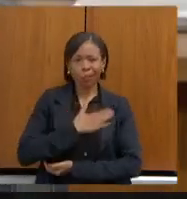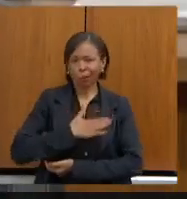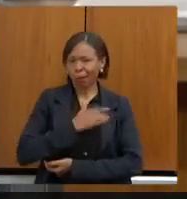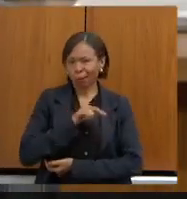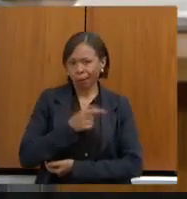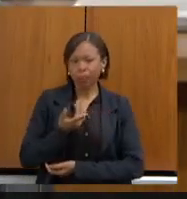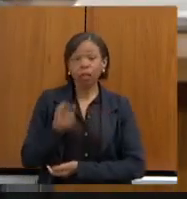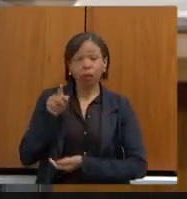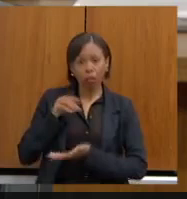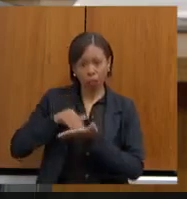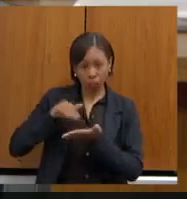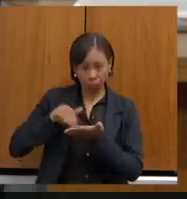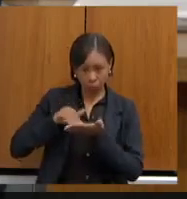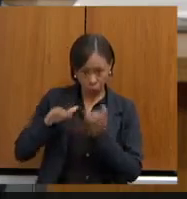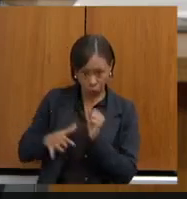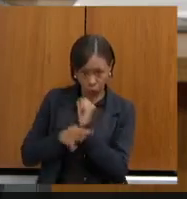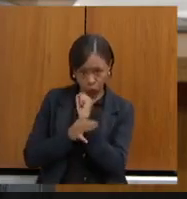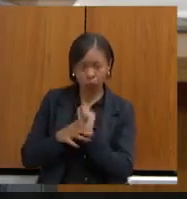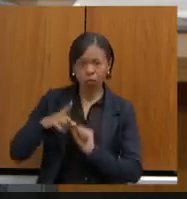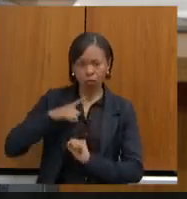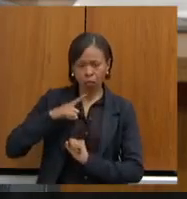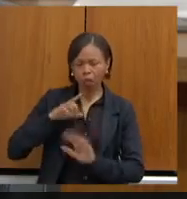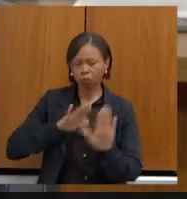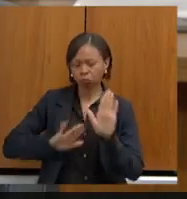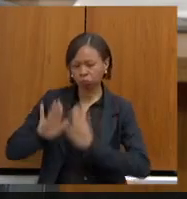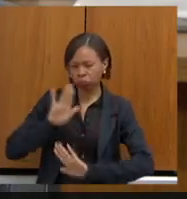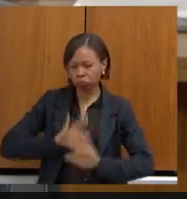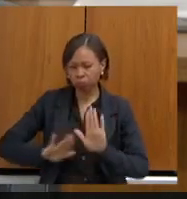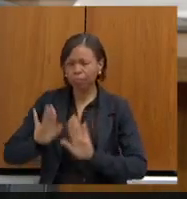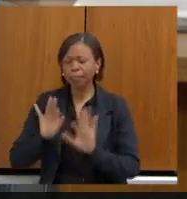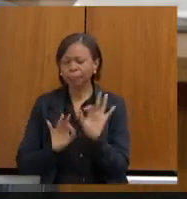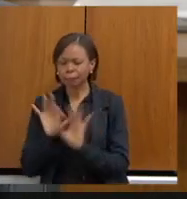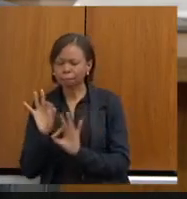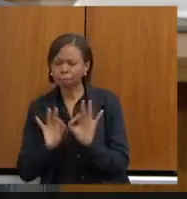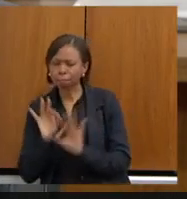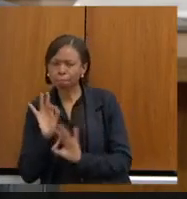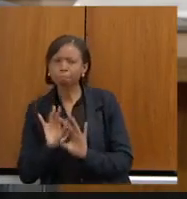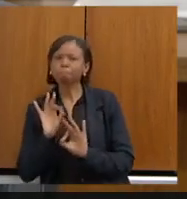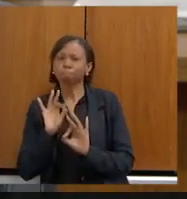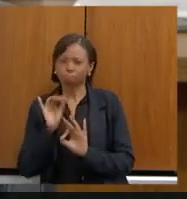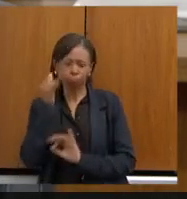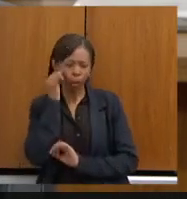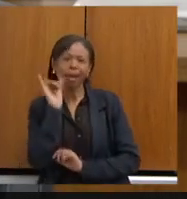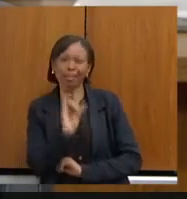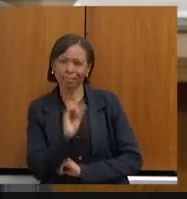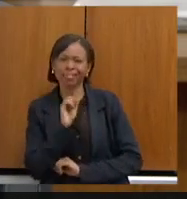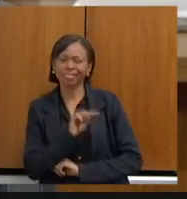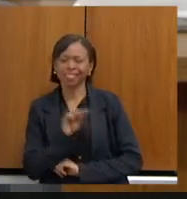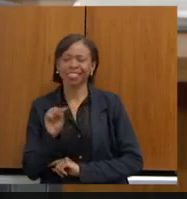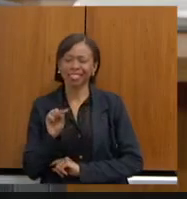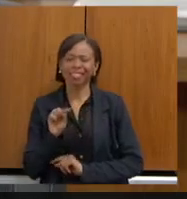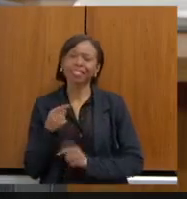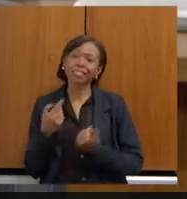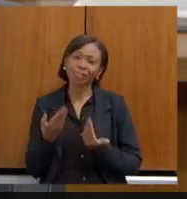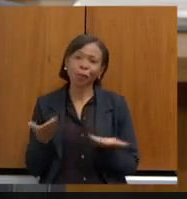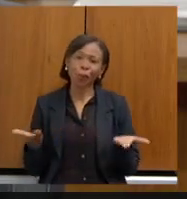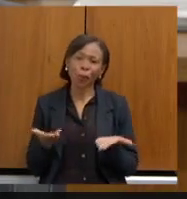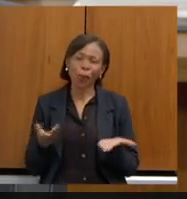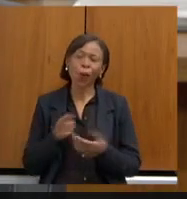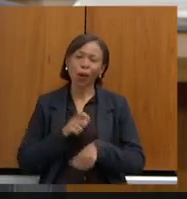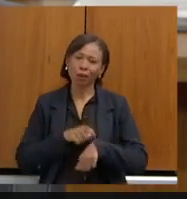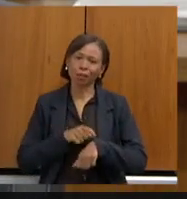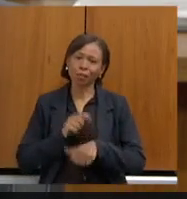projeto para isso a gente tem projeto de prevenção assim muito muito muito bom então surtindo efeito para a gente Agora que chegou o momento a gente